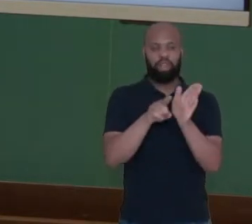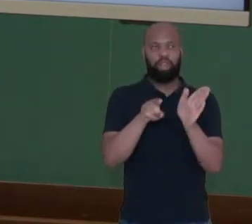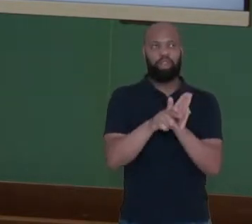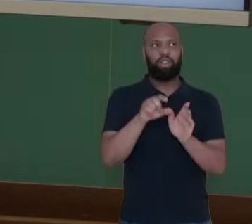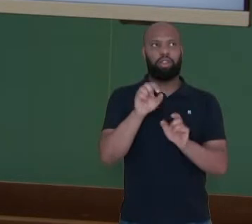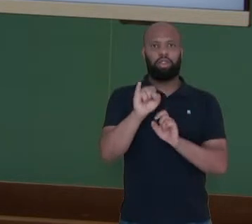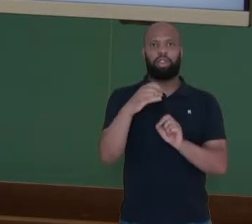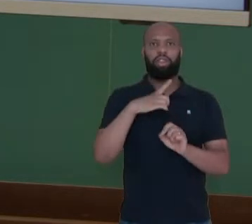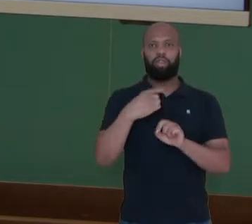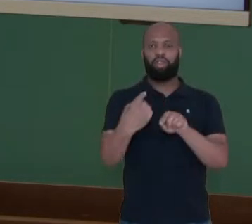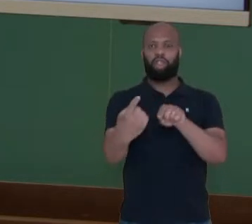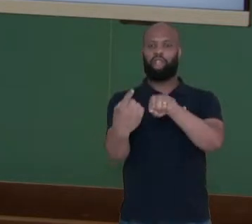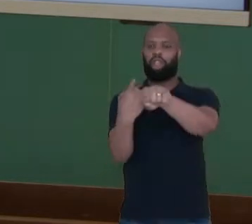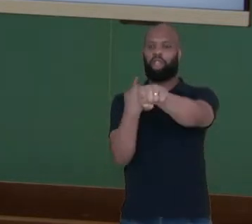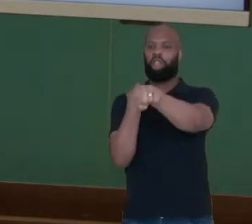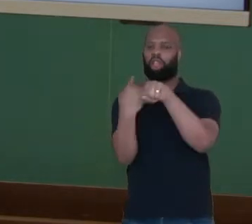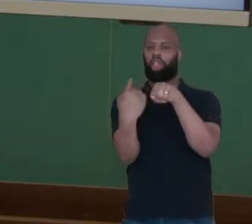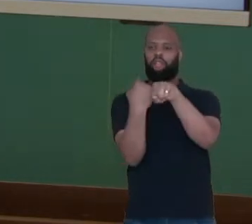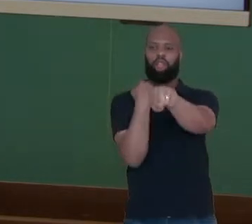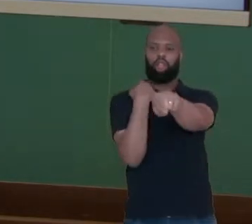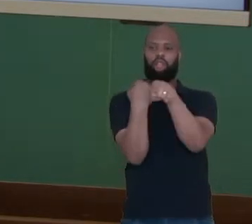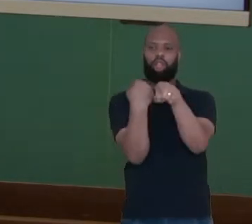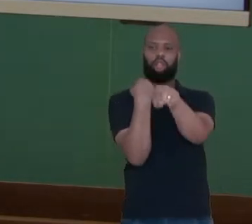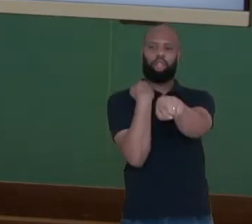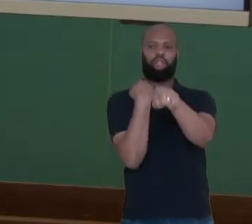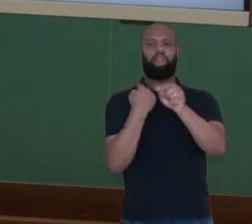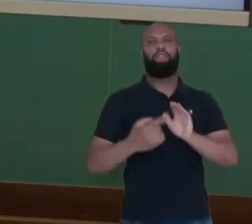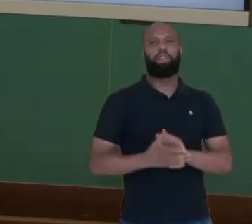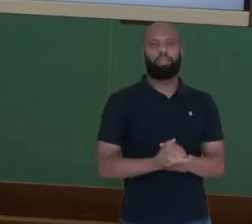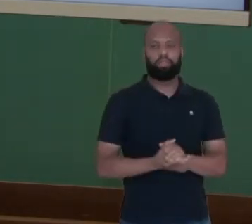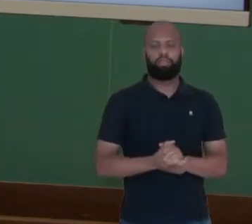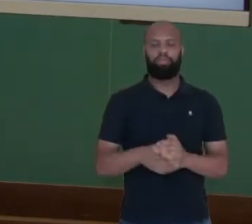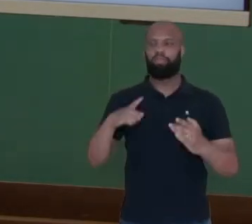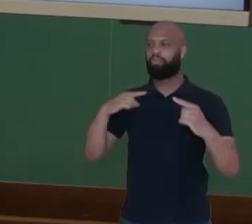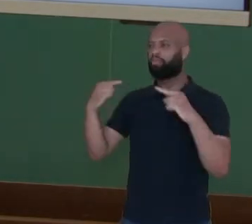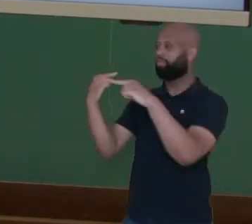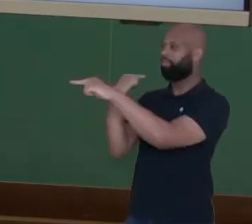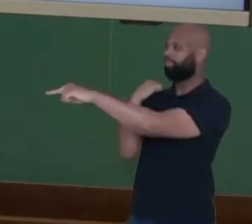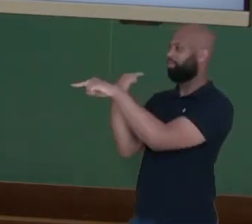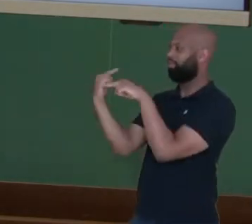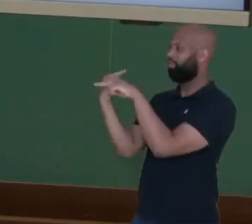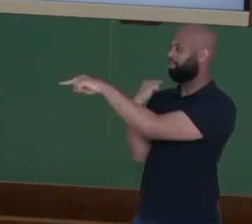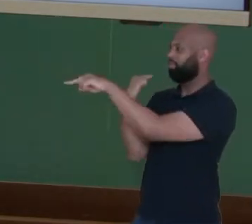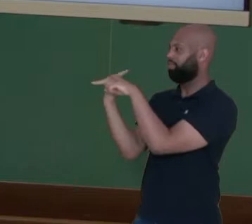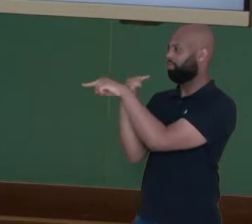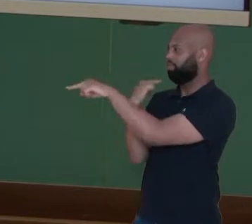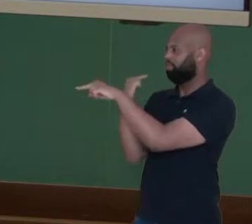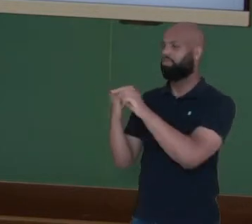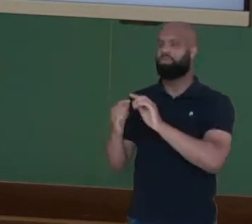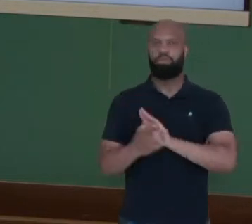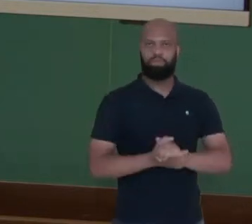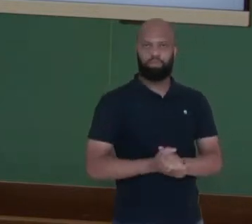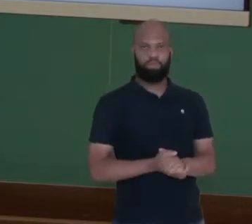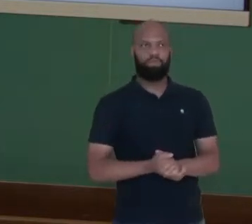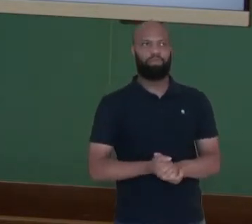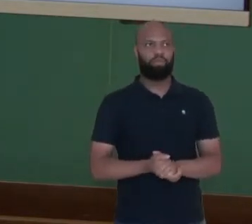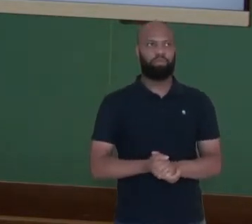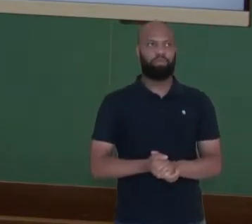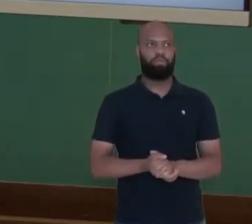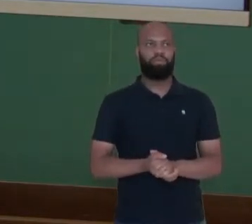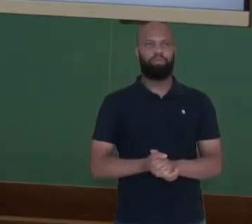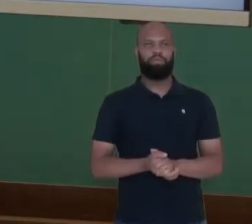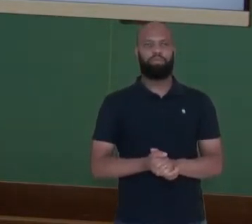você tem a força e o deslocamento em sentidos opostos. Estão na mesma direção, mas sentidos opostos, certo?